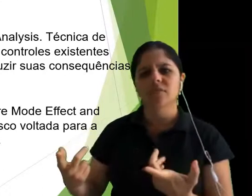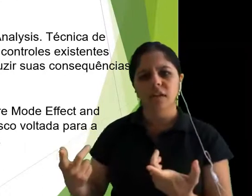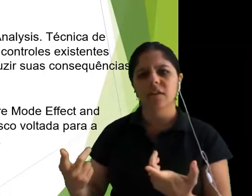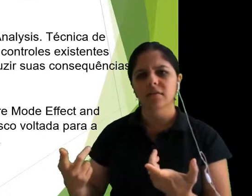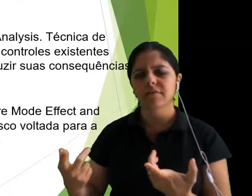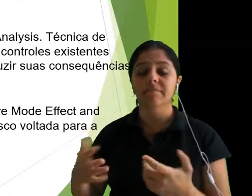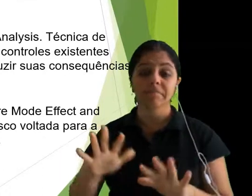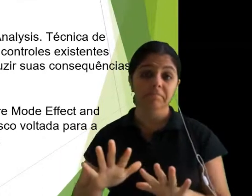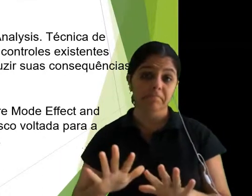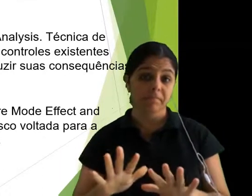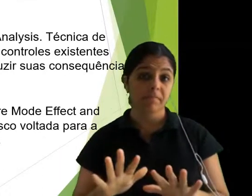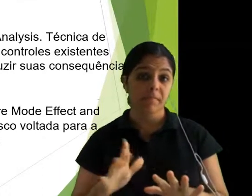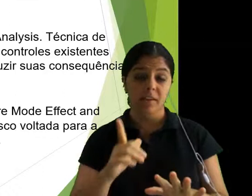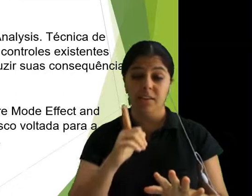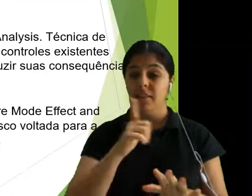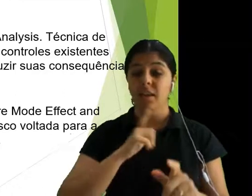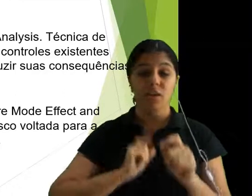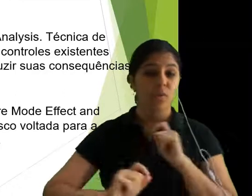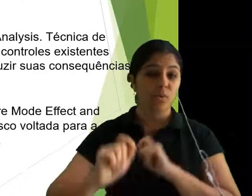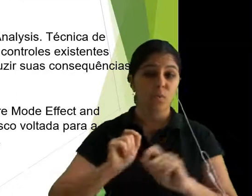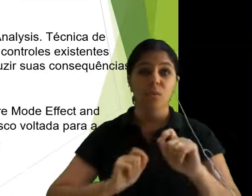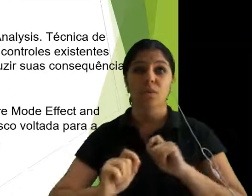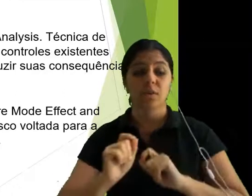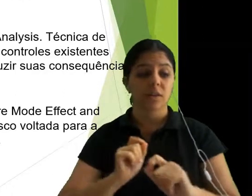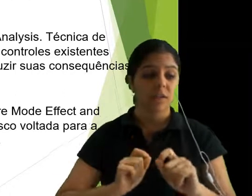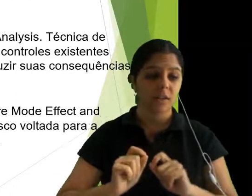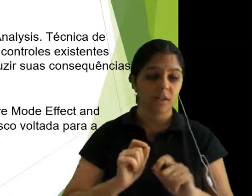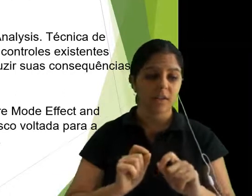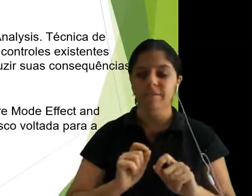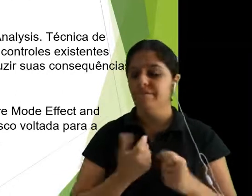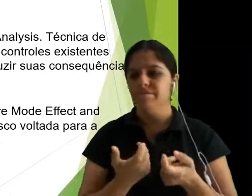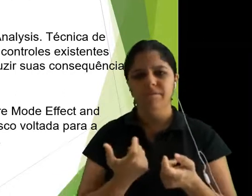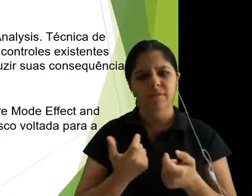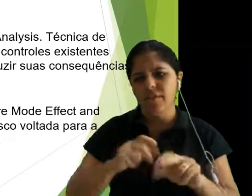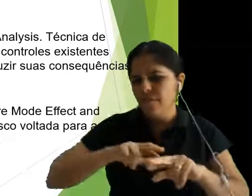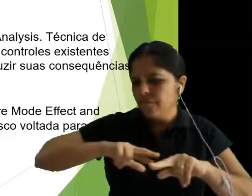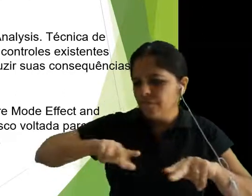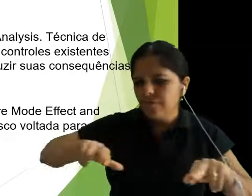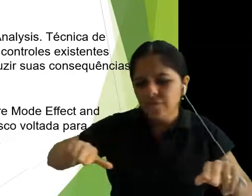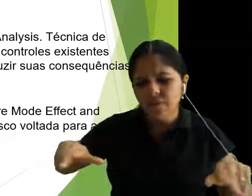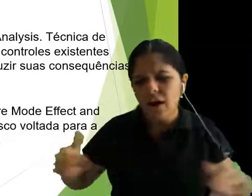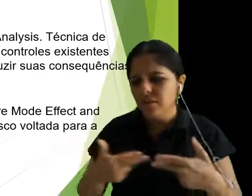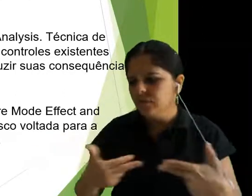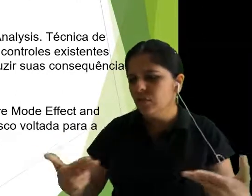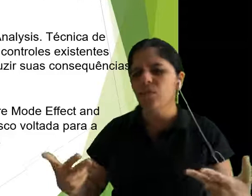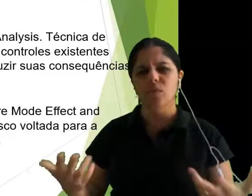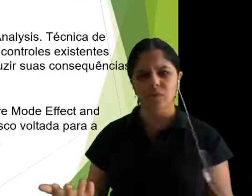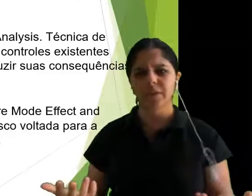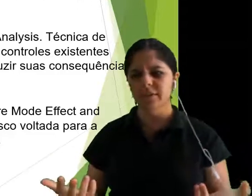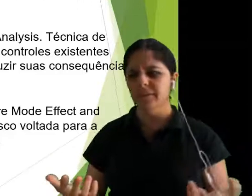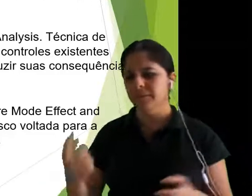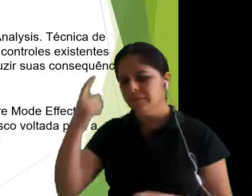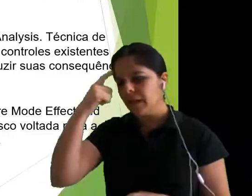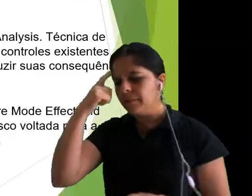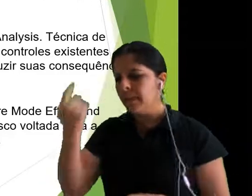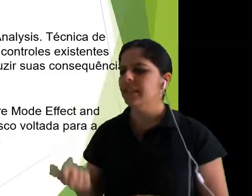equipamentos. Gente, então assim, tem uma rede imensa, sabe, de determinação de análise de riscos. É muito importante